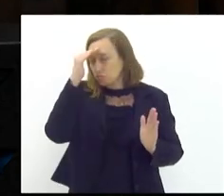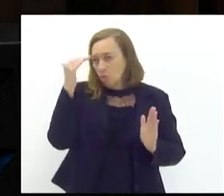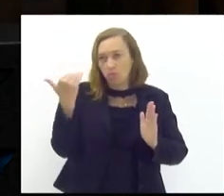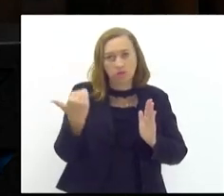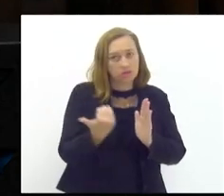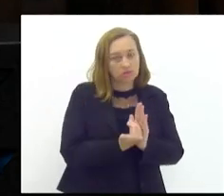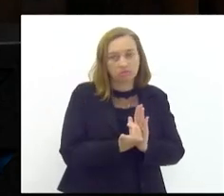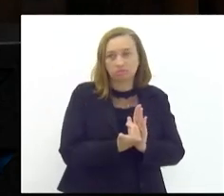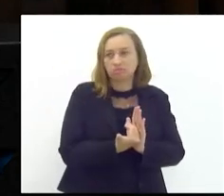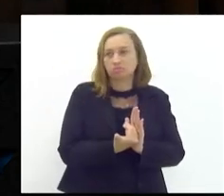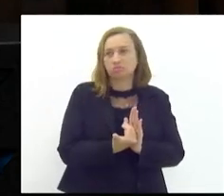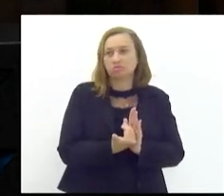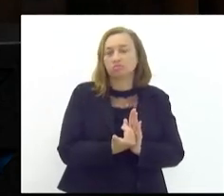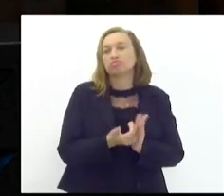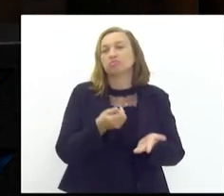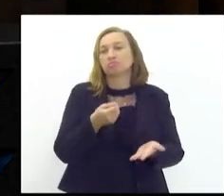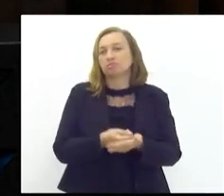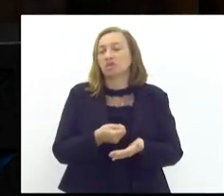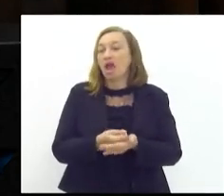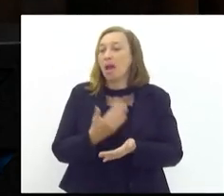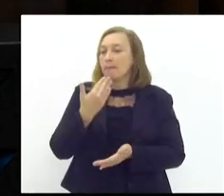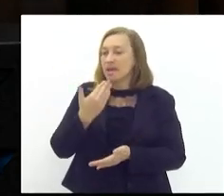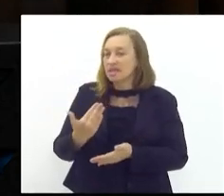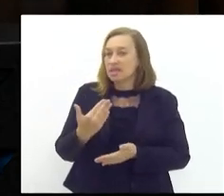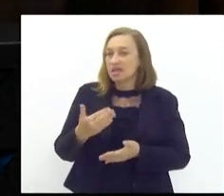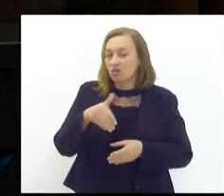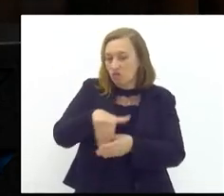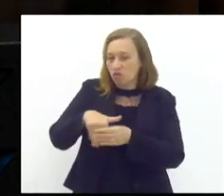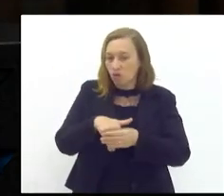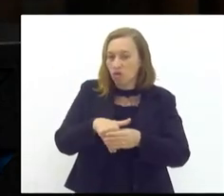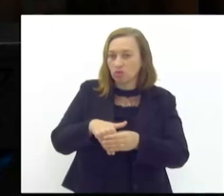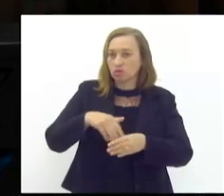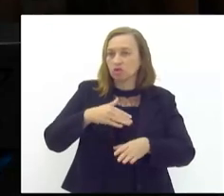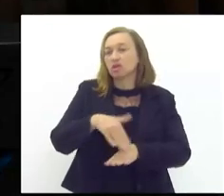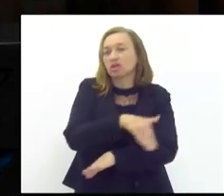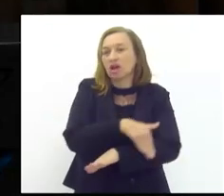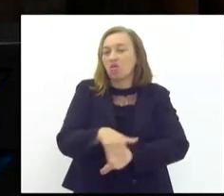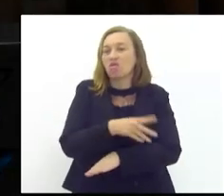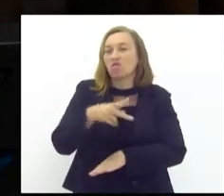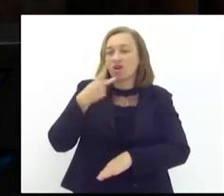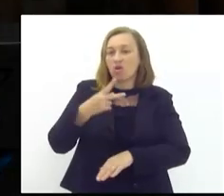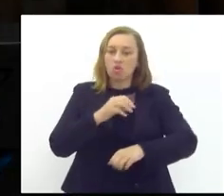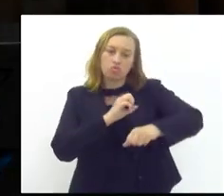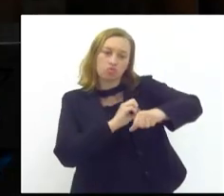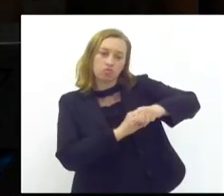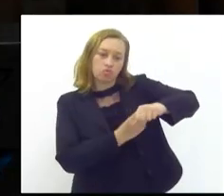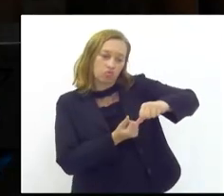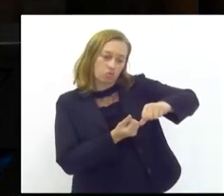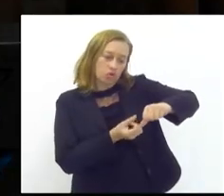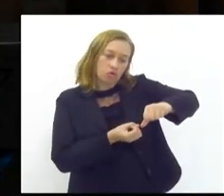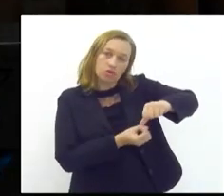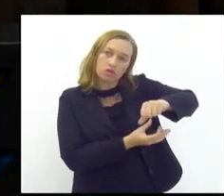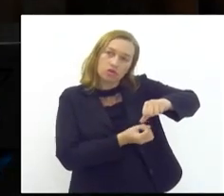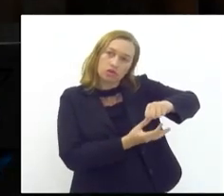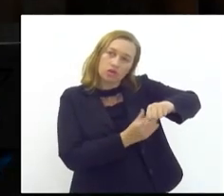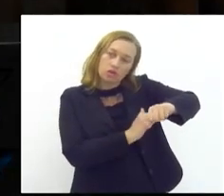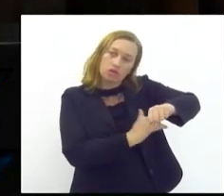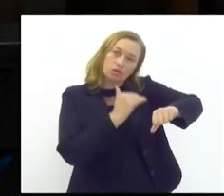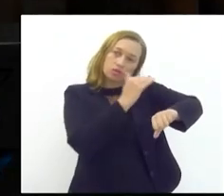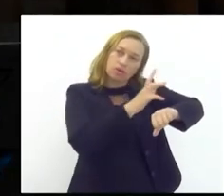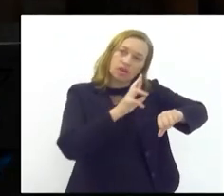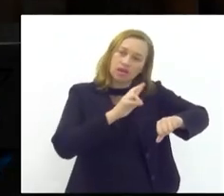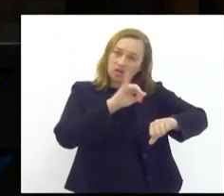na hora de ir para a Rua pedir voto falou que supera RJ que foi criado nessa casa